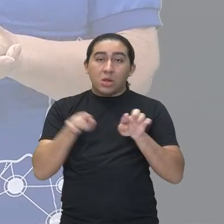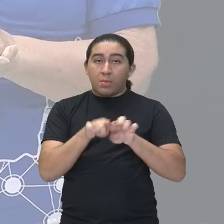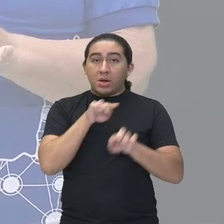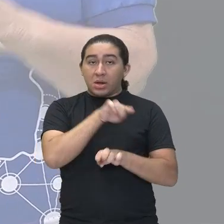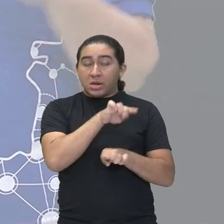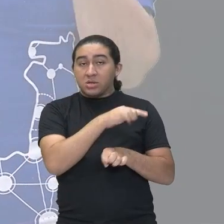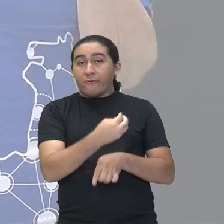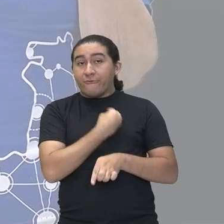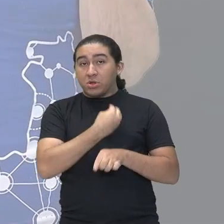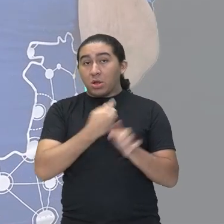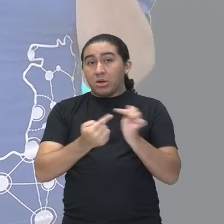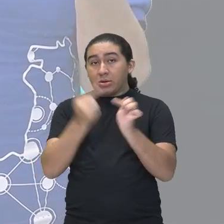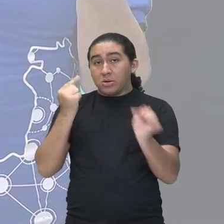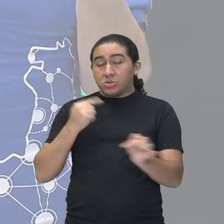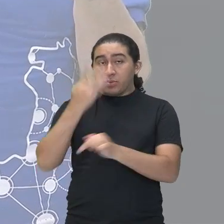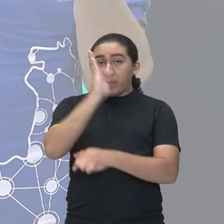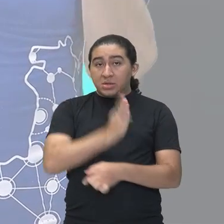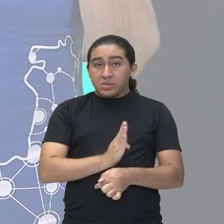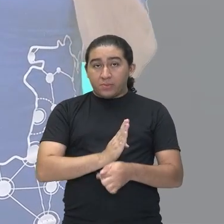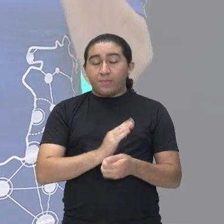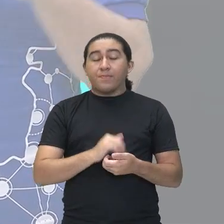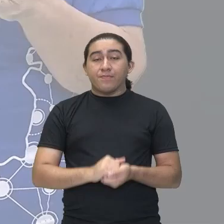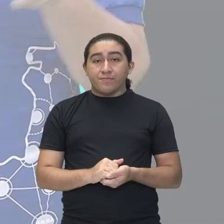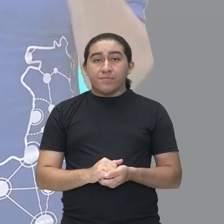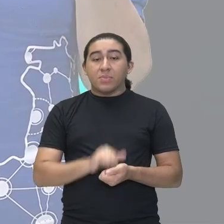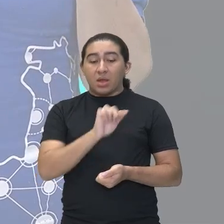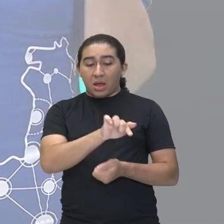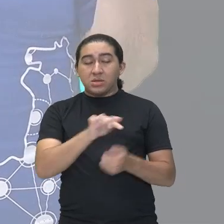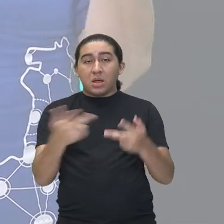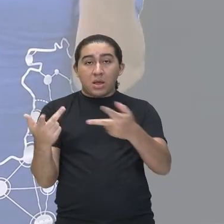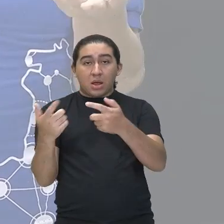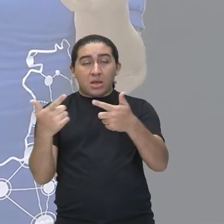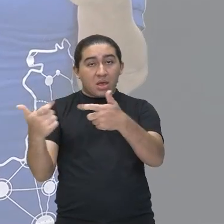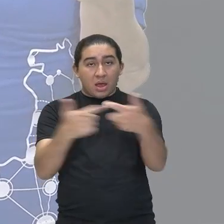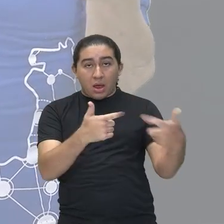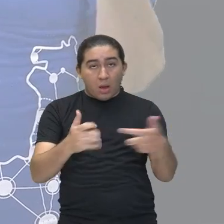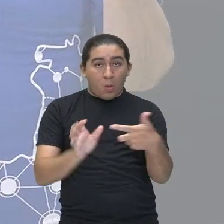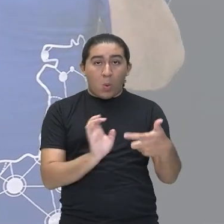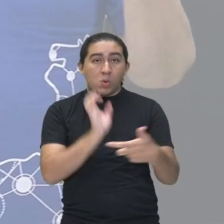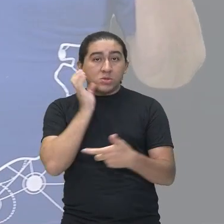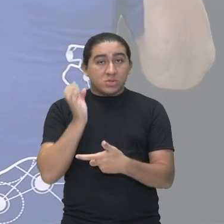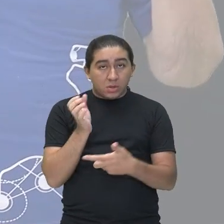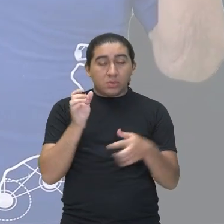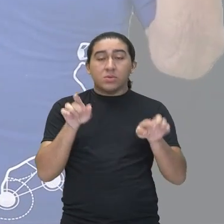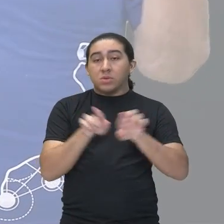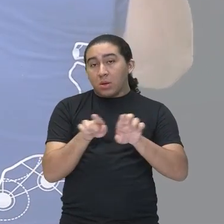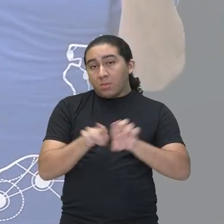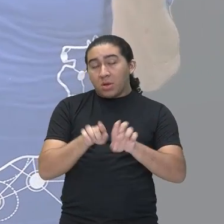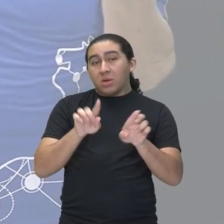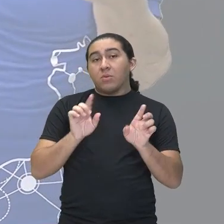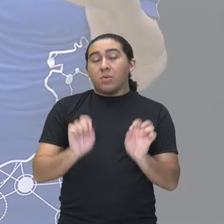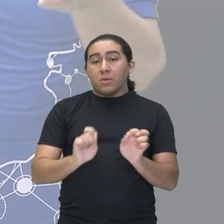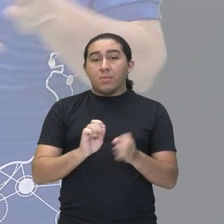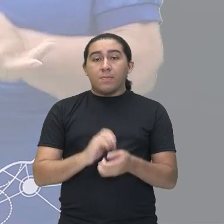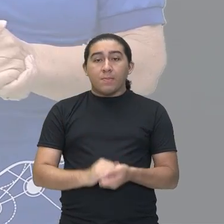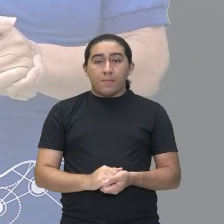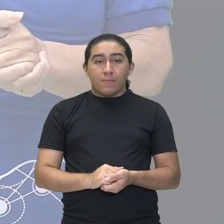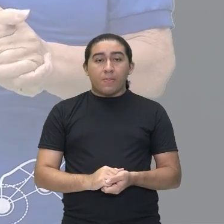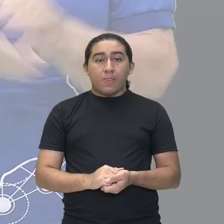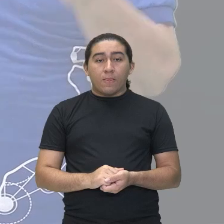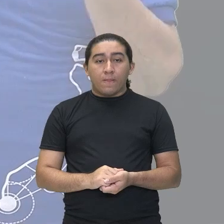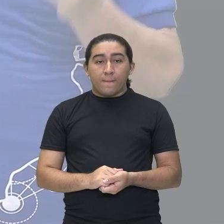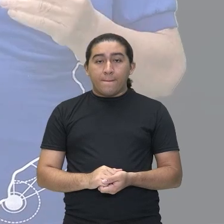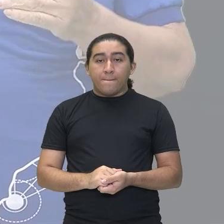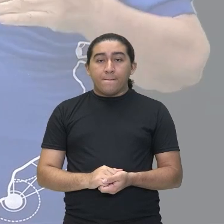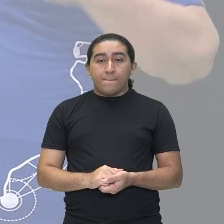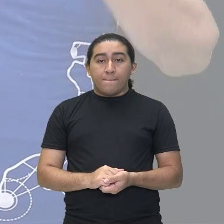viviam aqui. Então, essa guerra aconteceu e, dessa forma, e enfeitada nessa epopeia,